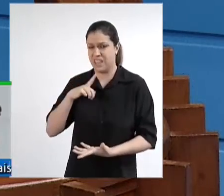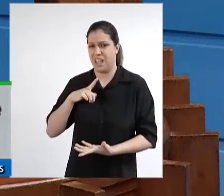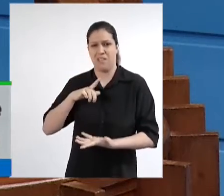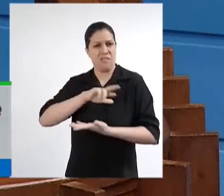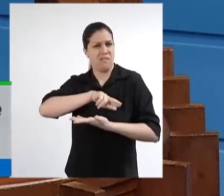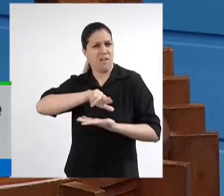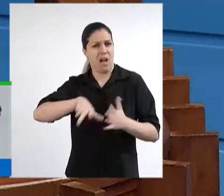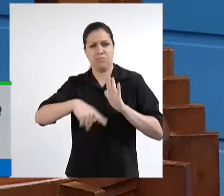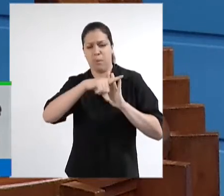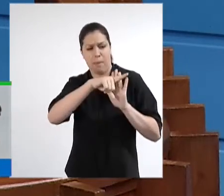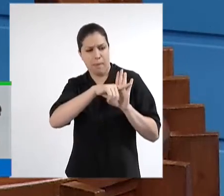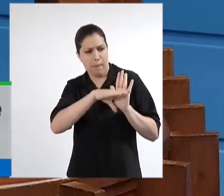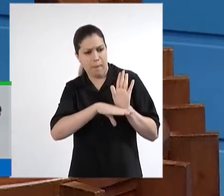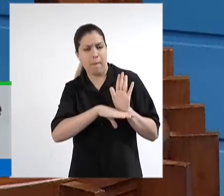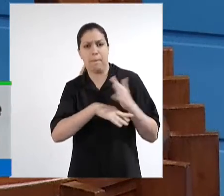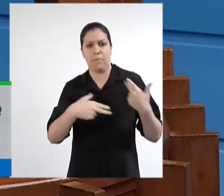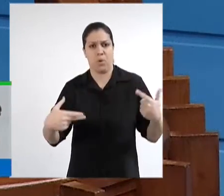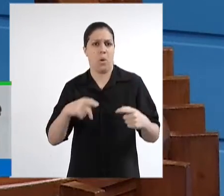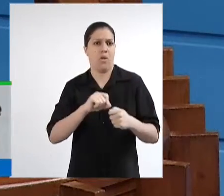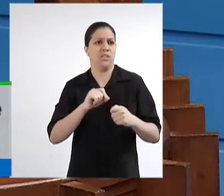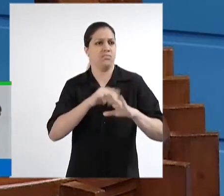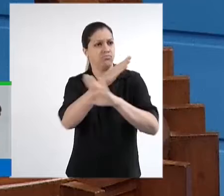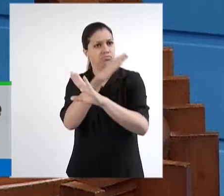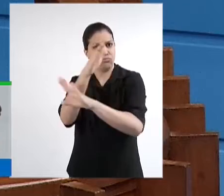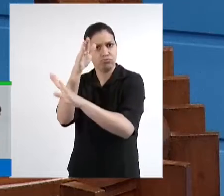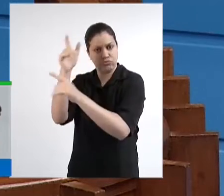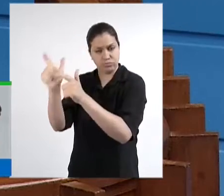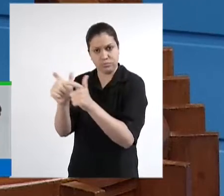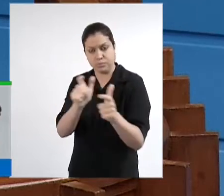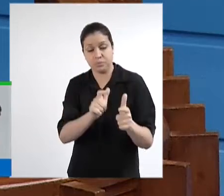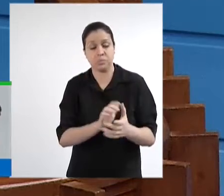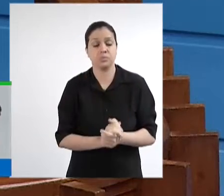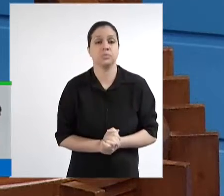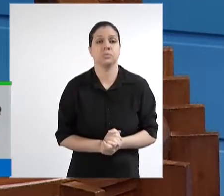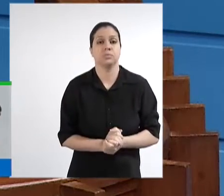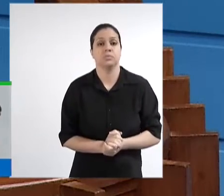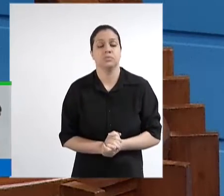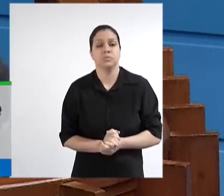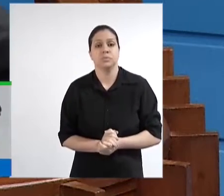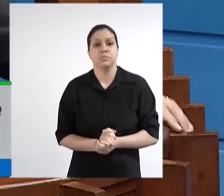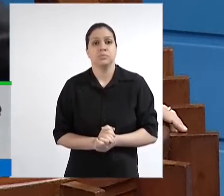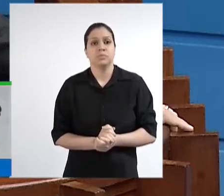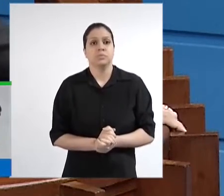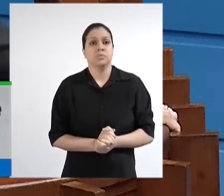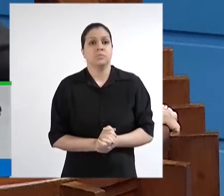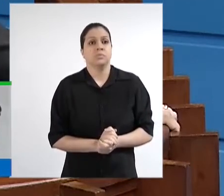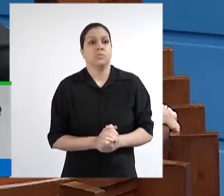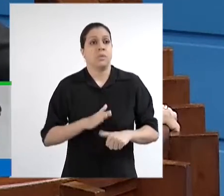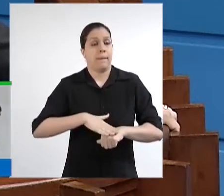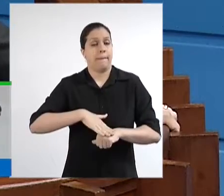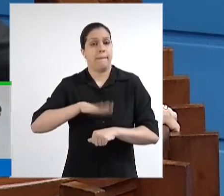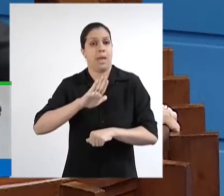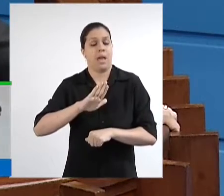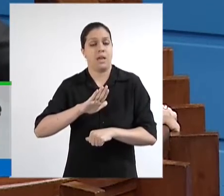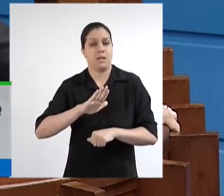várias ações em várias instituições e aderido por mais